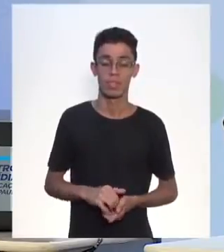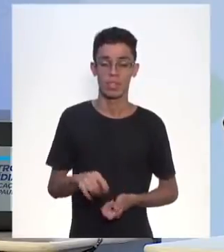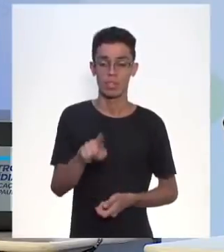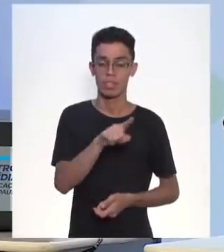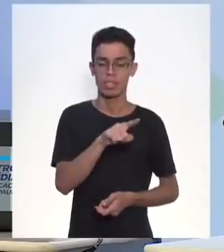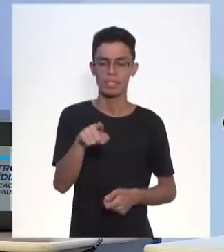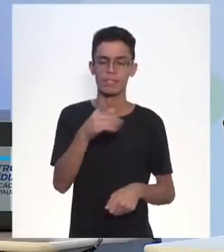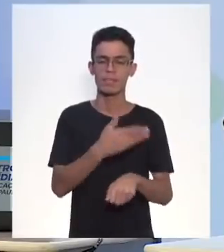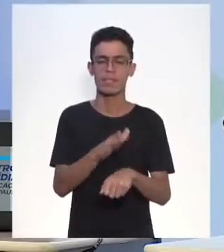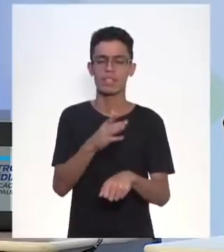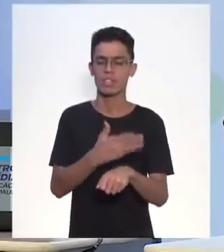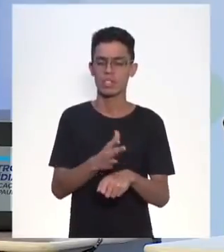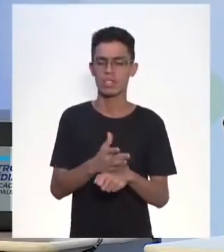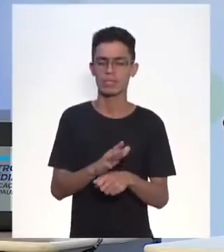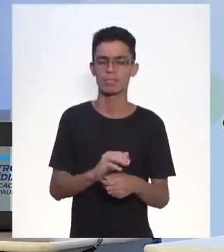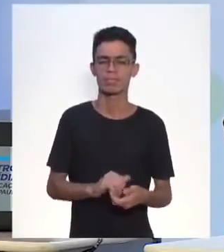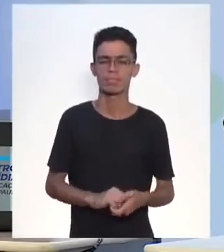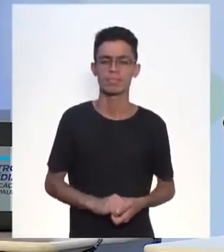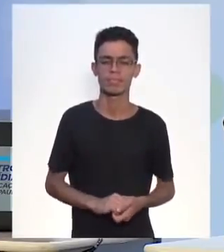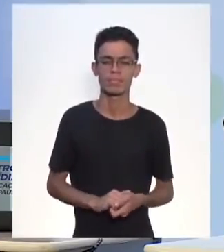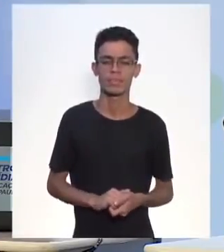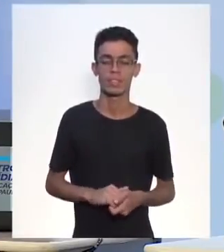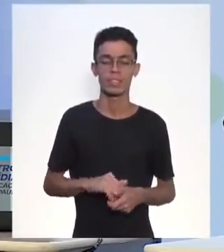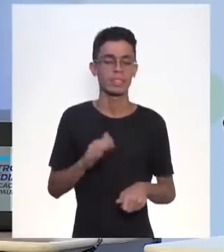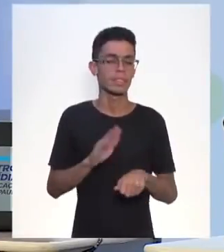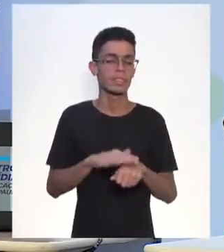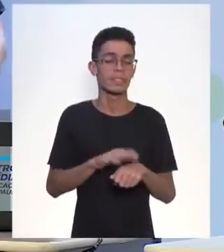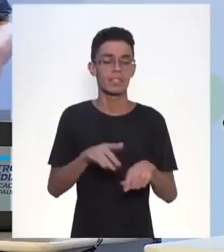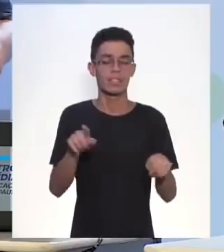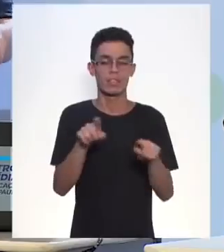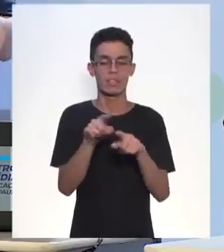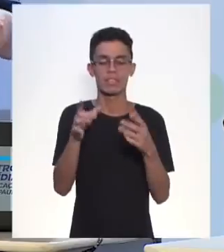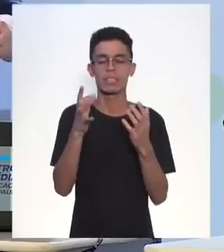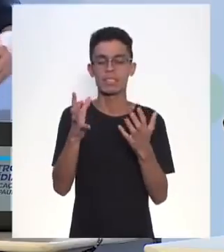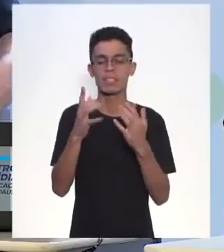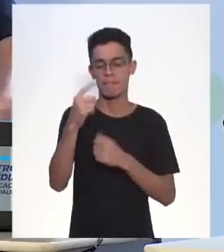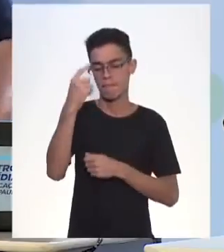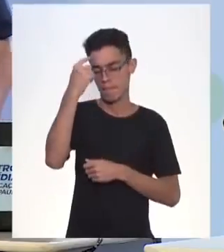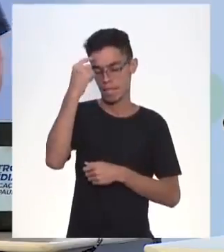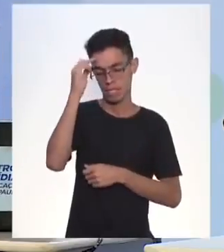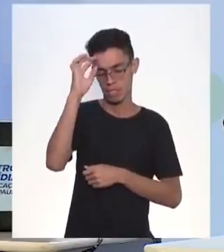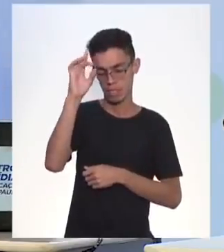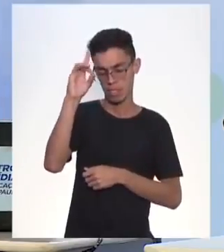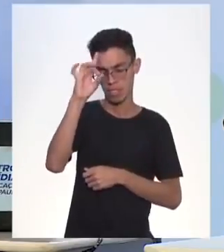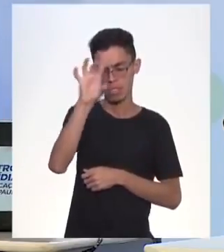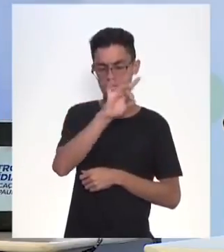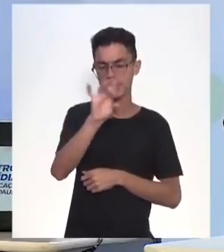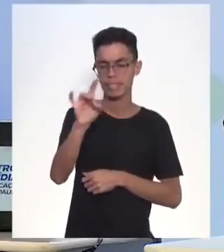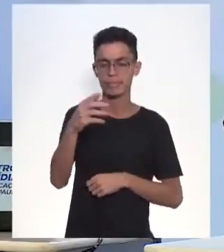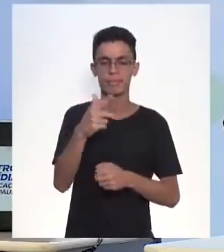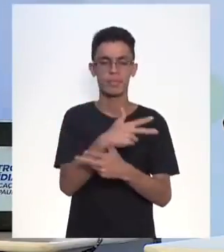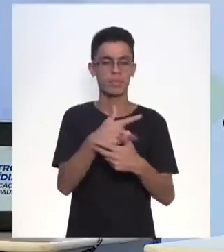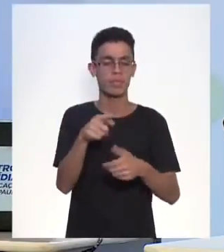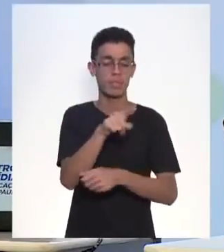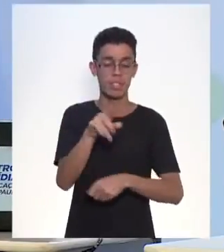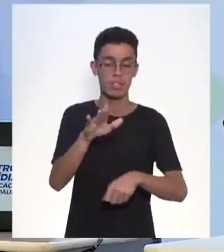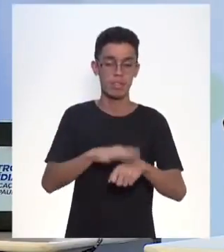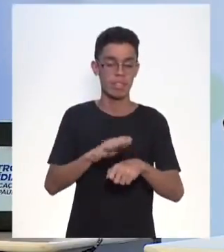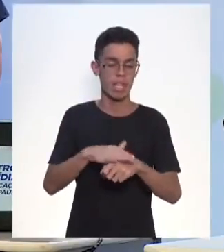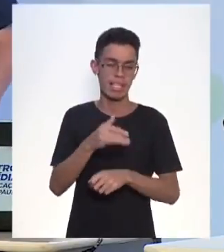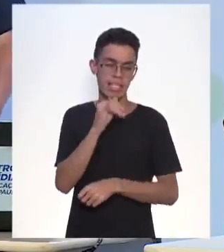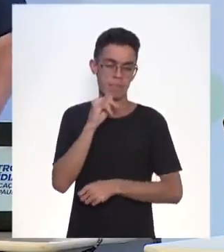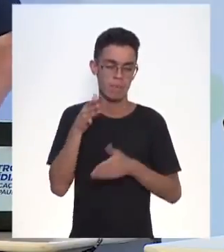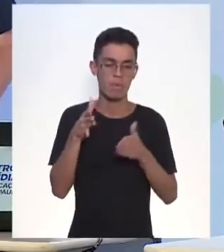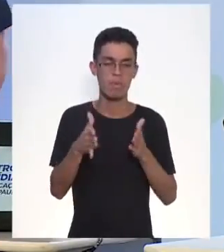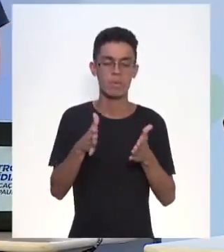de praticar um pouquinho. O que eu quero que vocês façam? Pensem aí no dia a dia de vocês, em coisas que vocês fizeram hoje, por